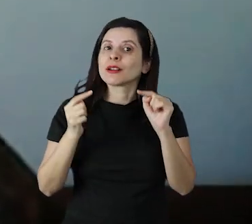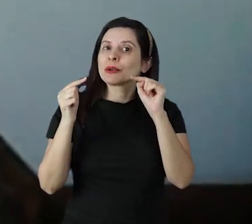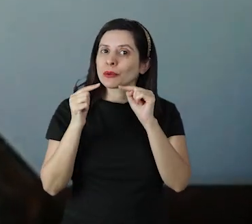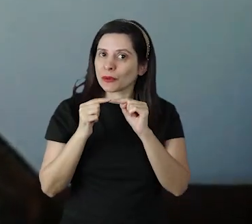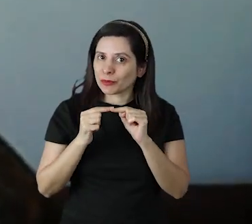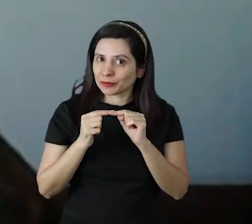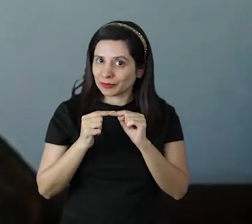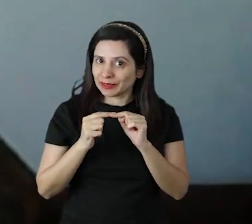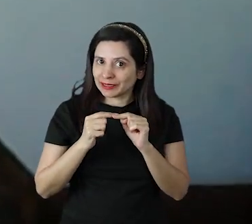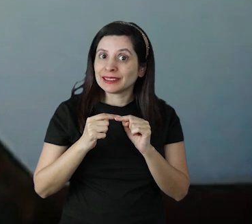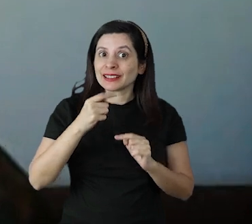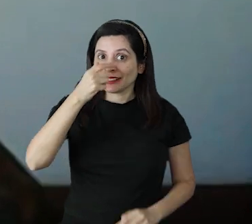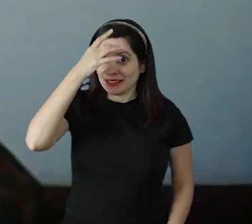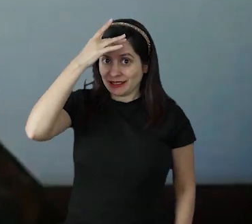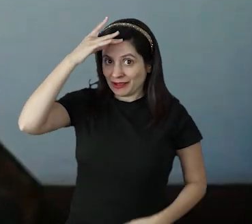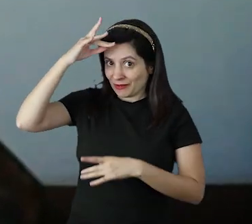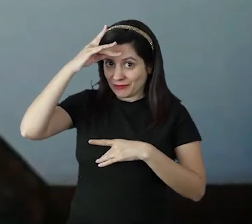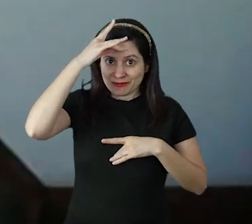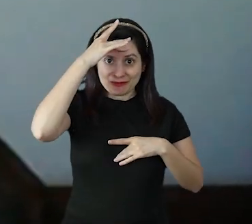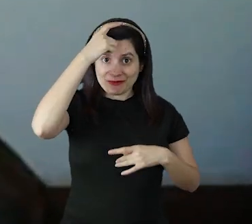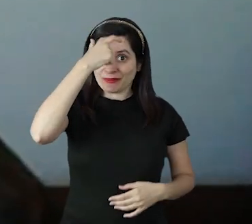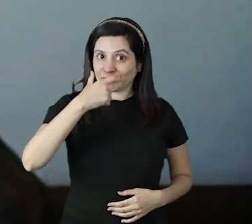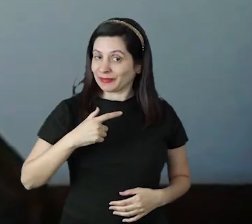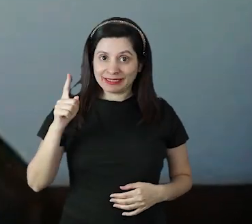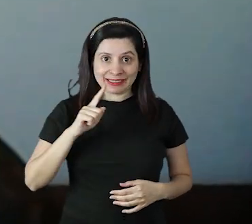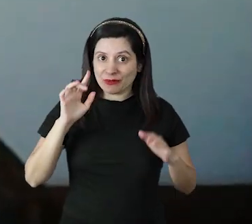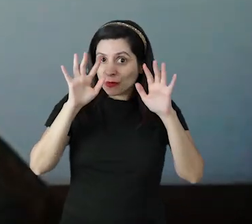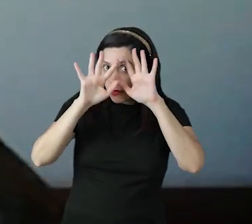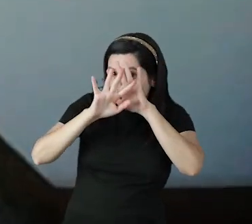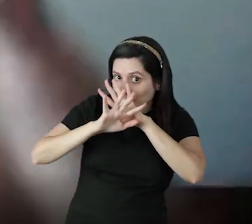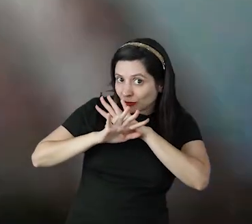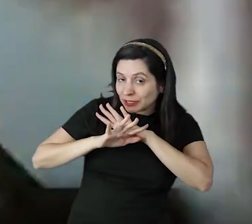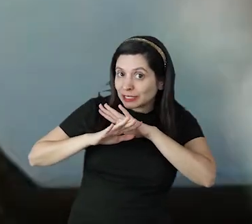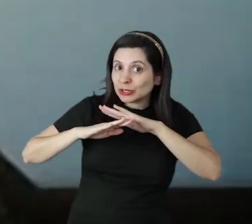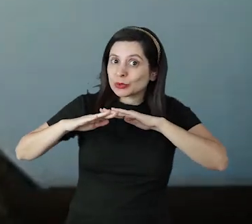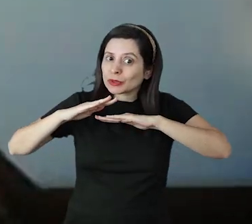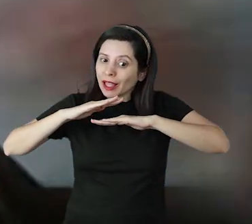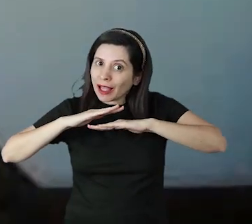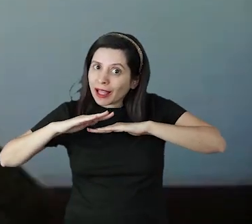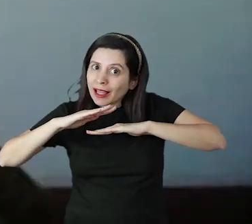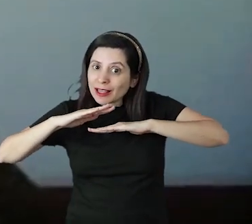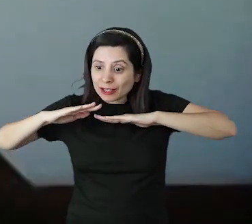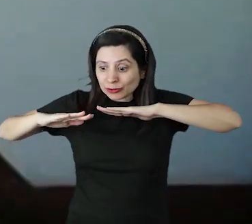a persona, e não tem a ver com a sombra. E isso está submerso, e a gente que tem que fazer